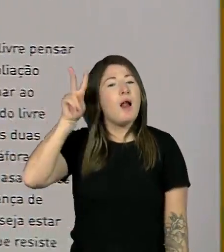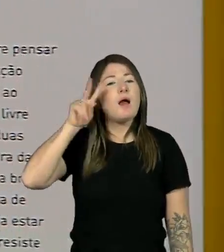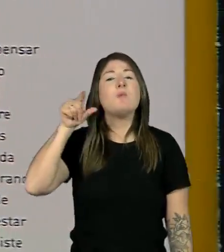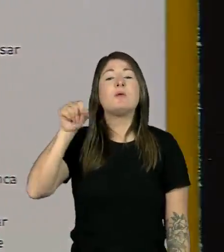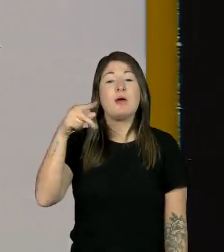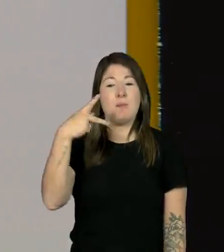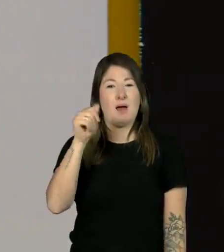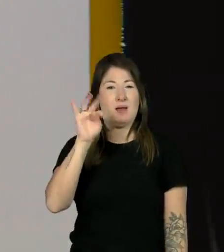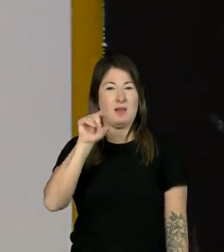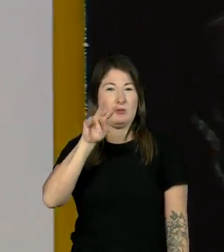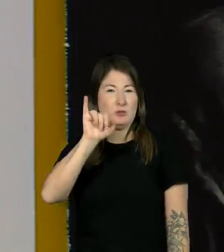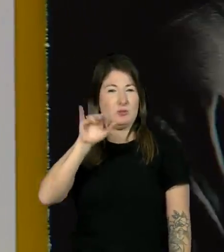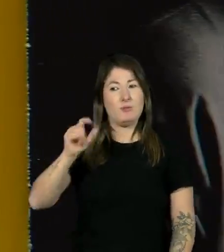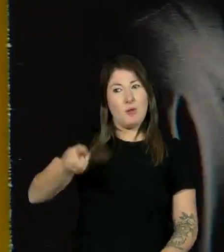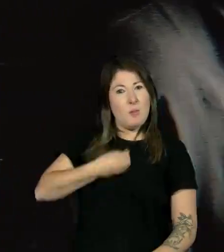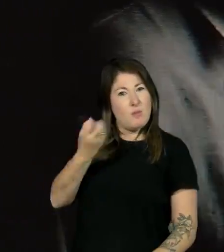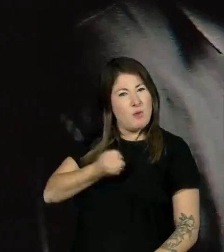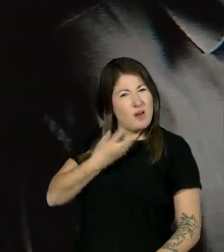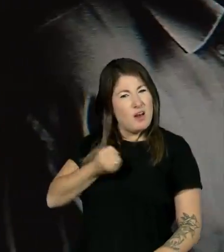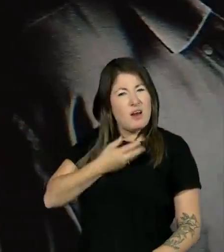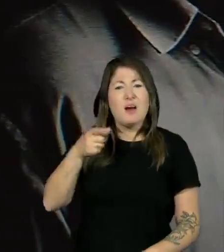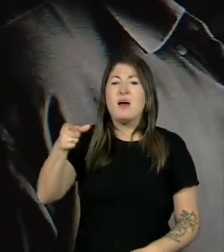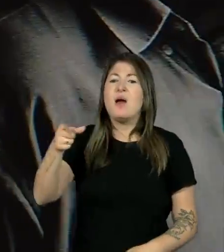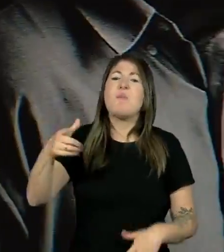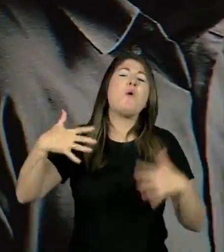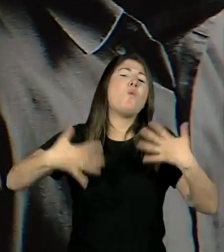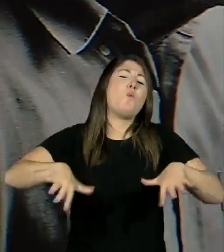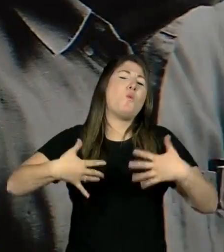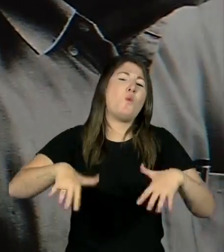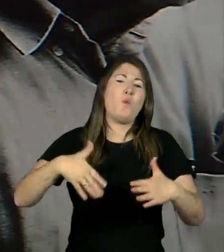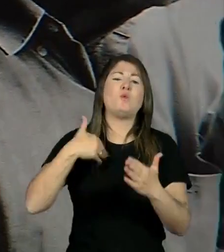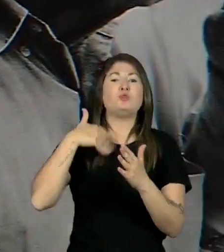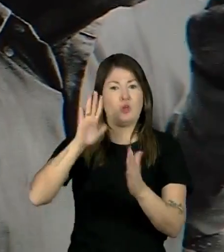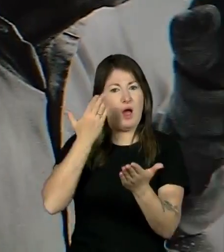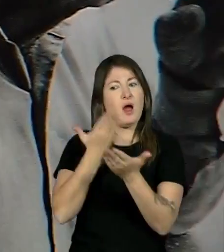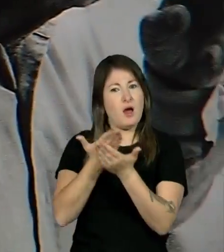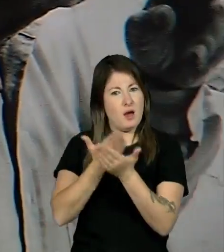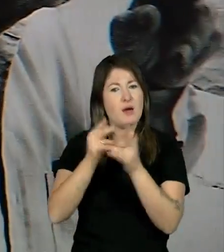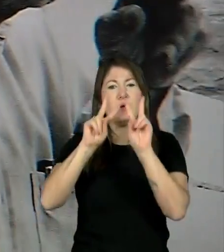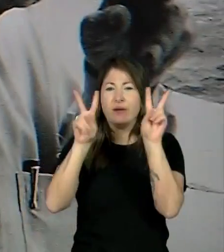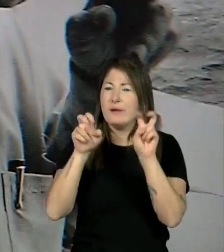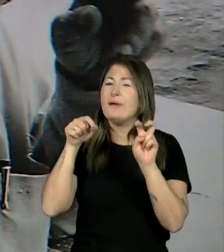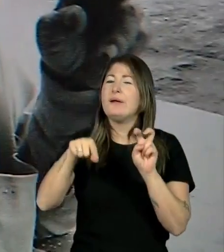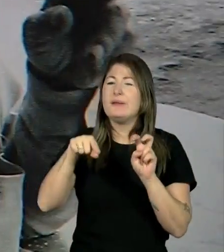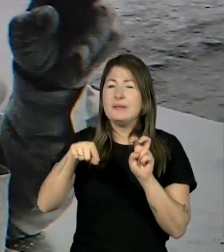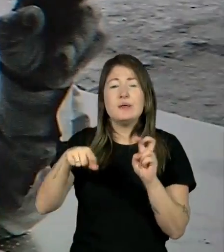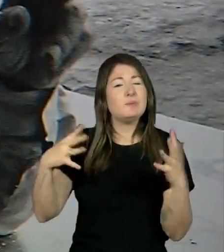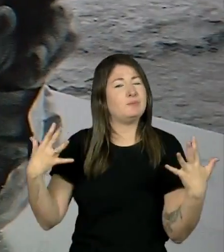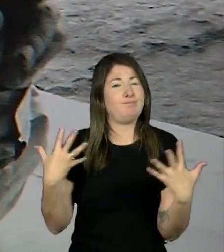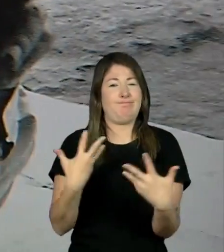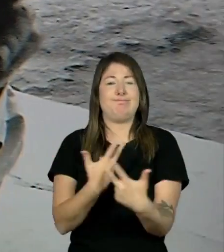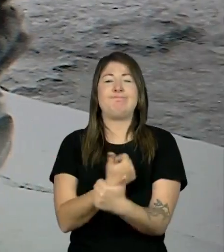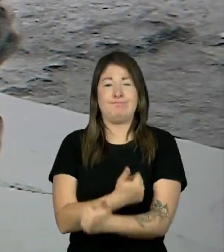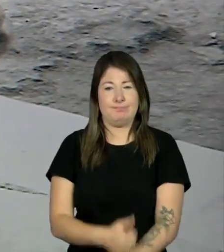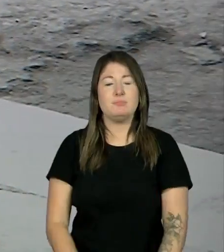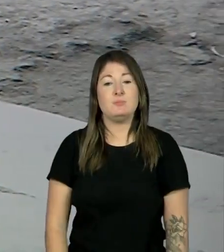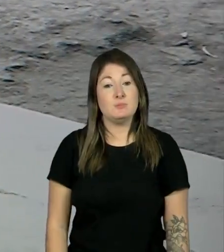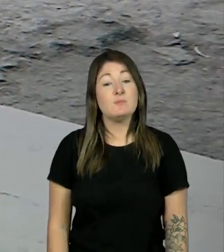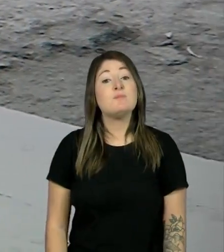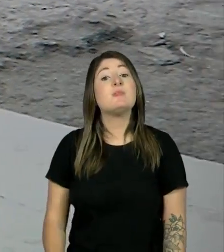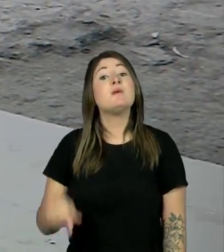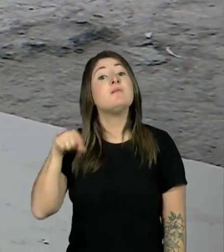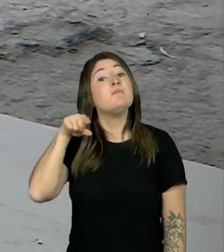né? Inclusive eu estudei, né, sobre o Patativa do Assaré. E, nossa, fazer